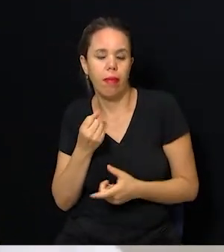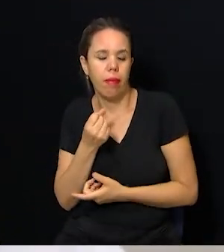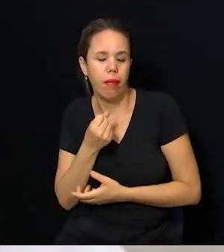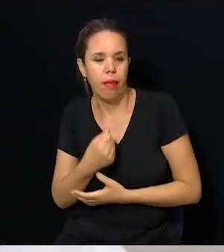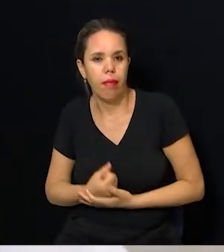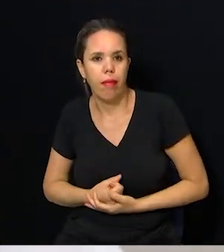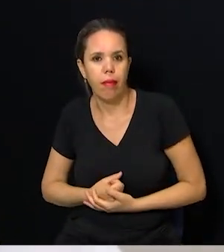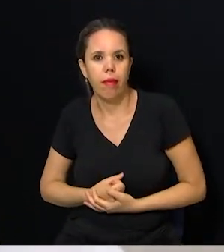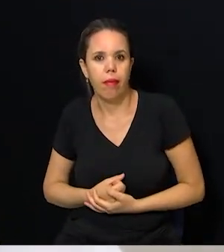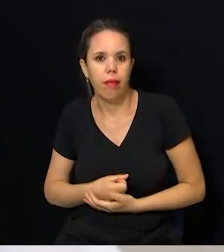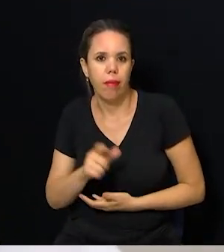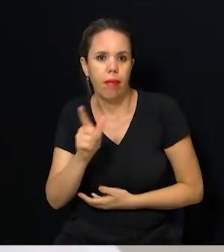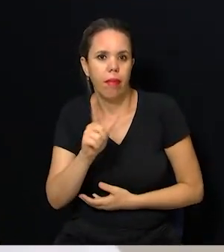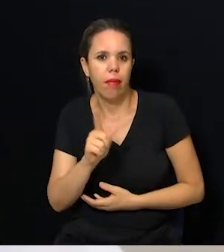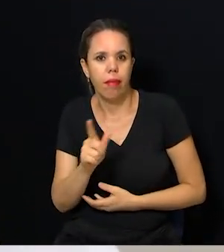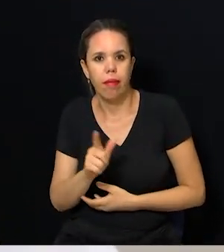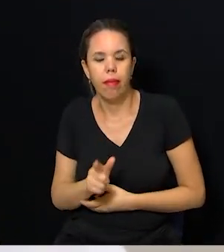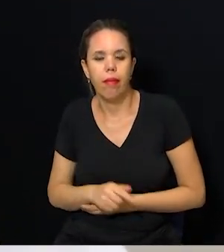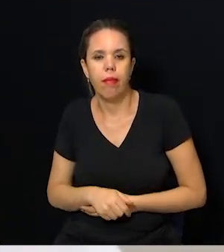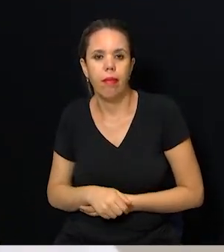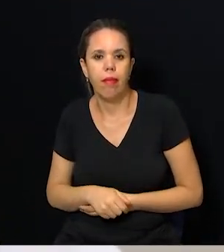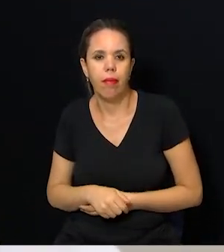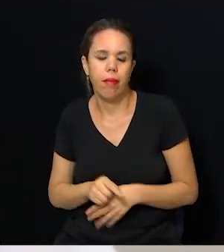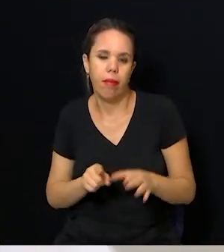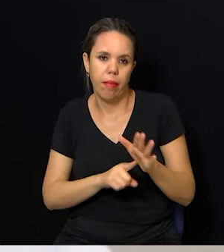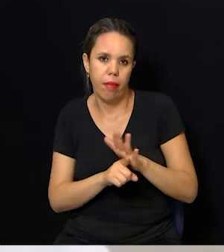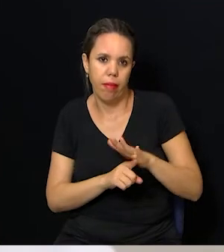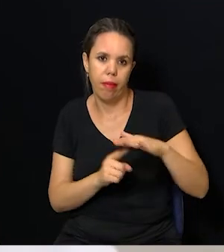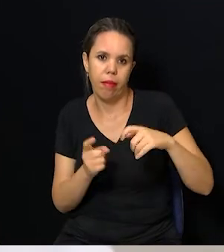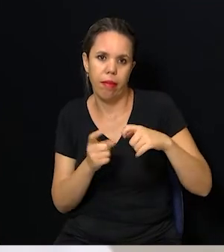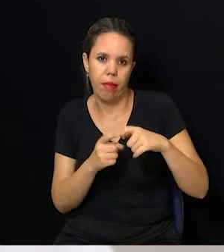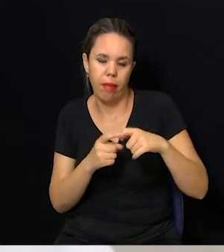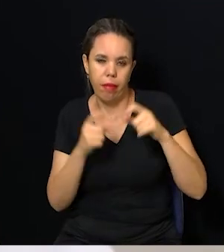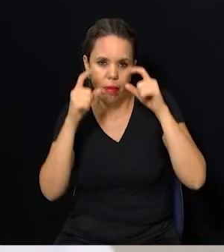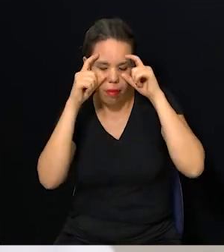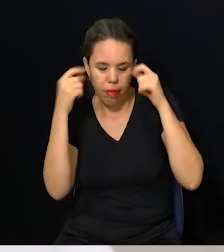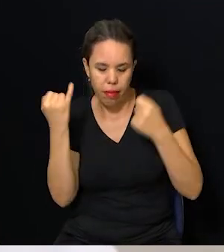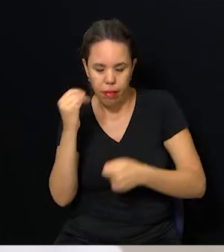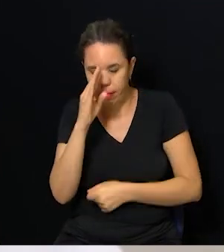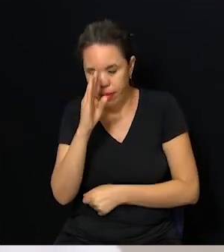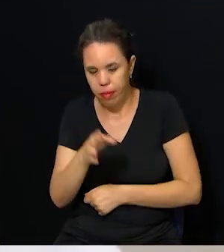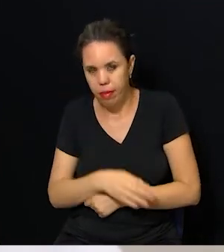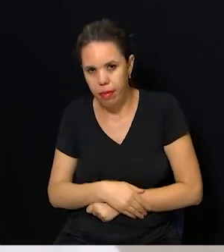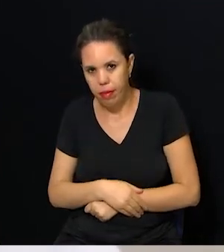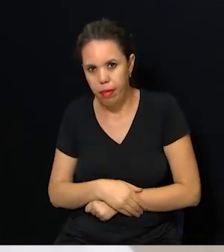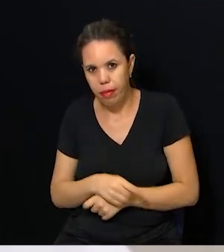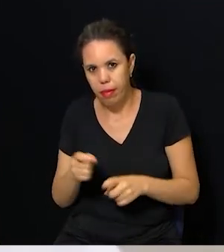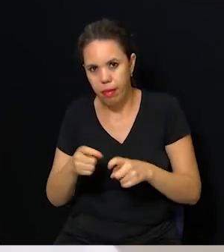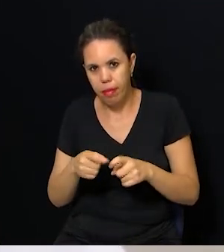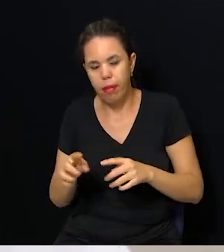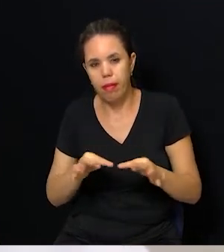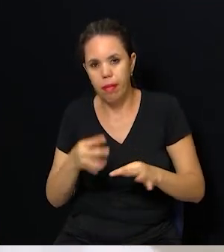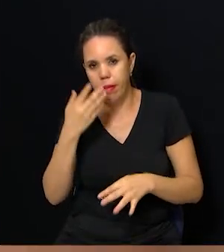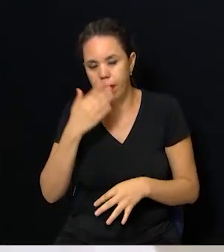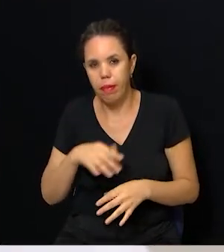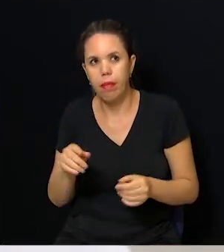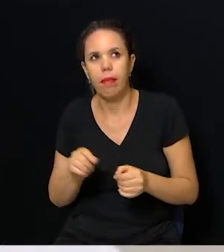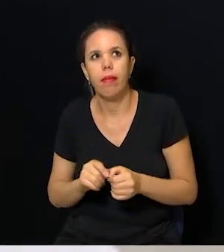branca, é óbvio que a consulta ao oftalmologista é absolutamente essencial. O pediatra, ele